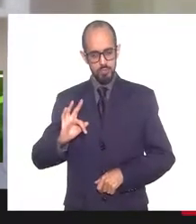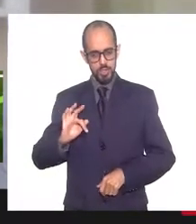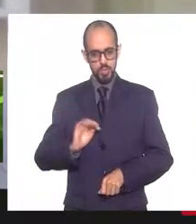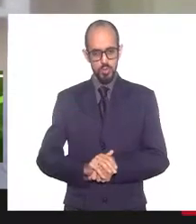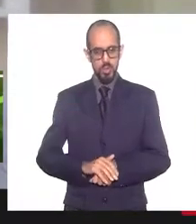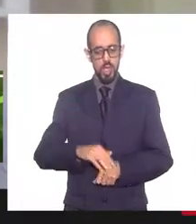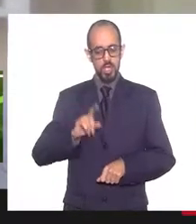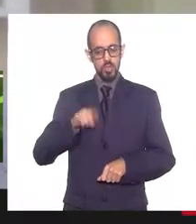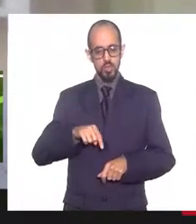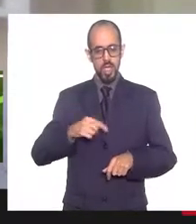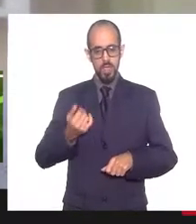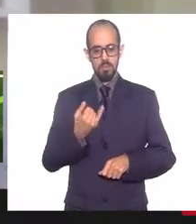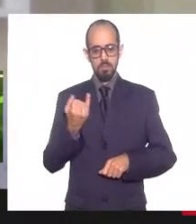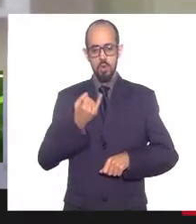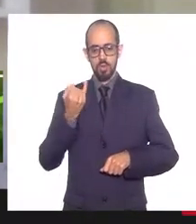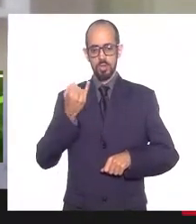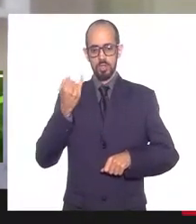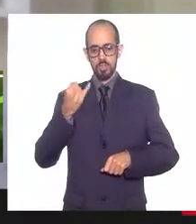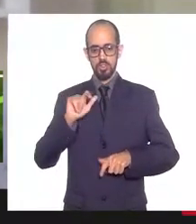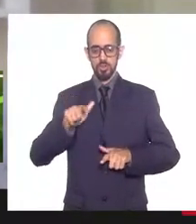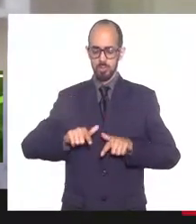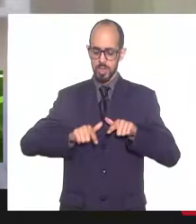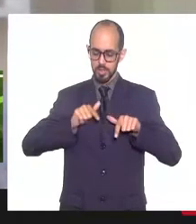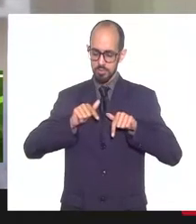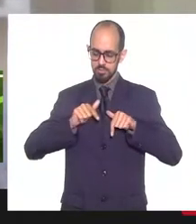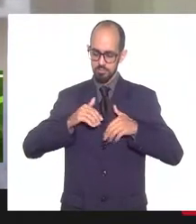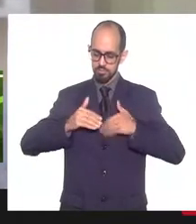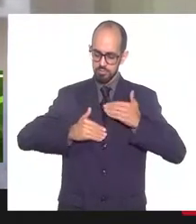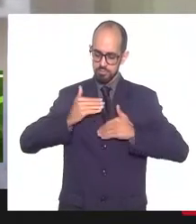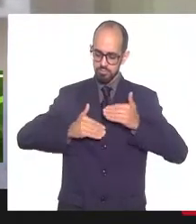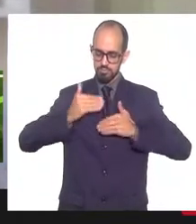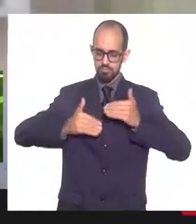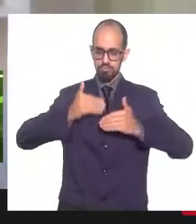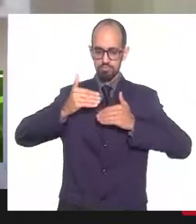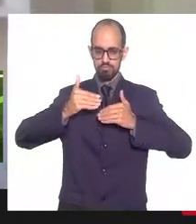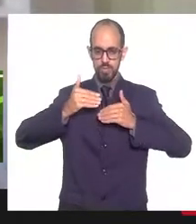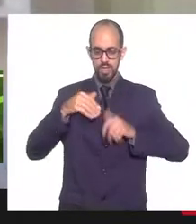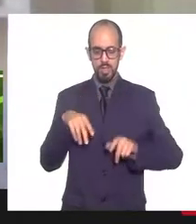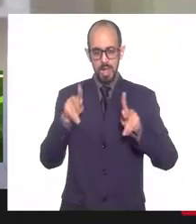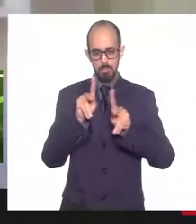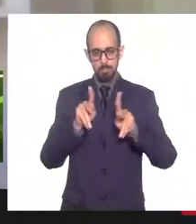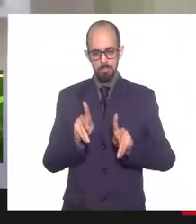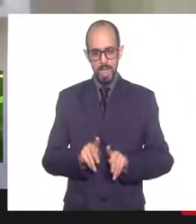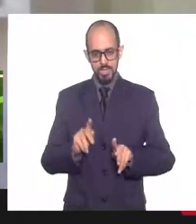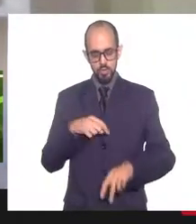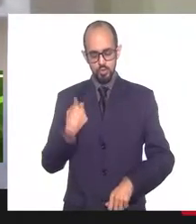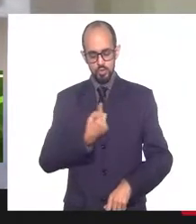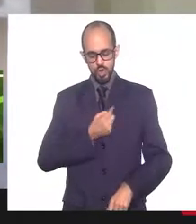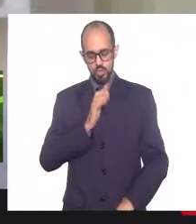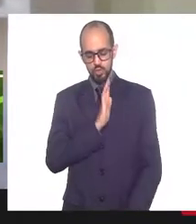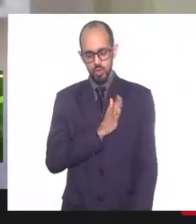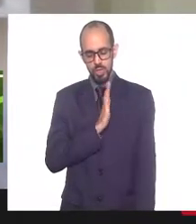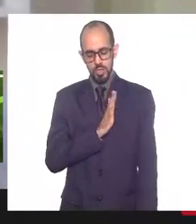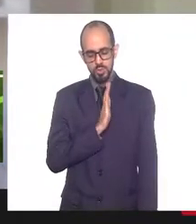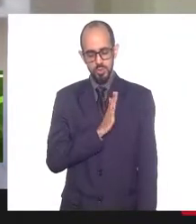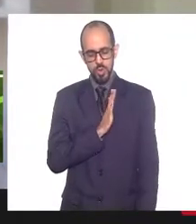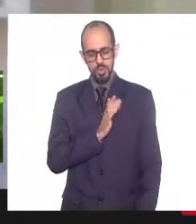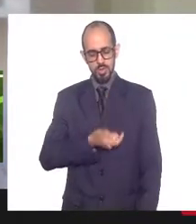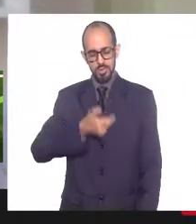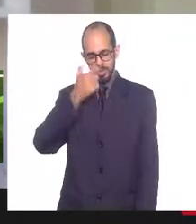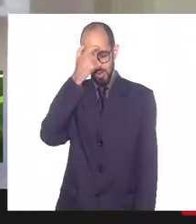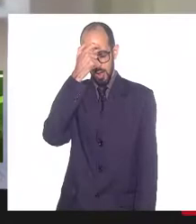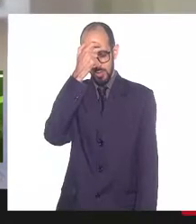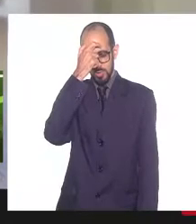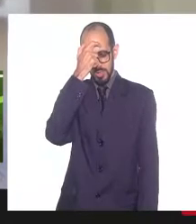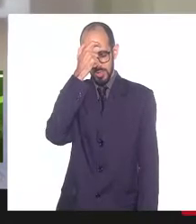iniciativa é importantíssima para a caminhada em busca da pacificação de nossos corações e mentes, respeitando